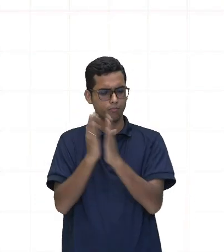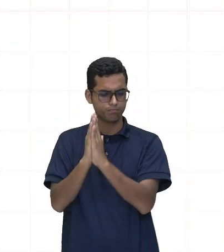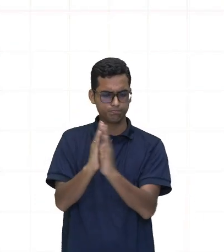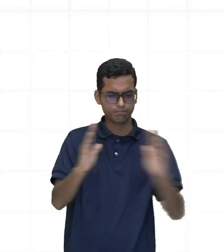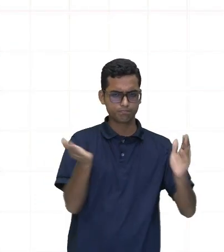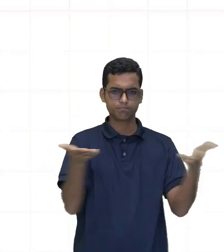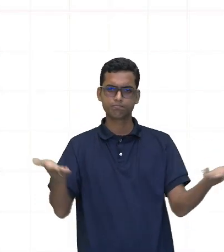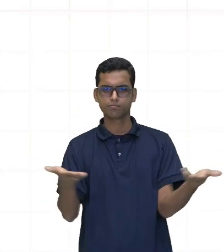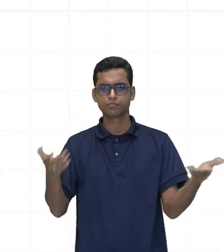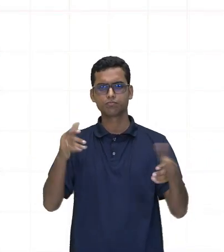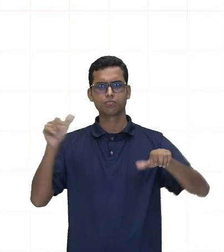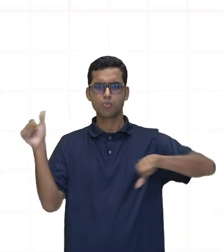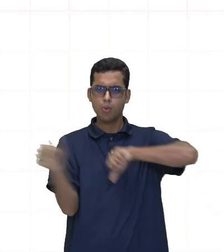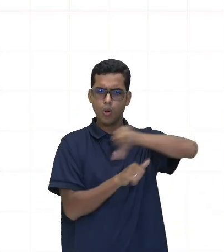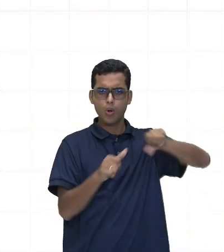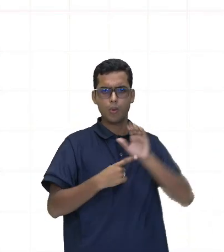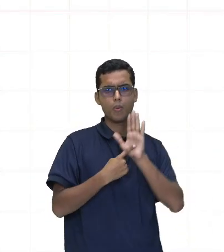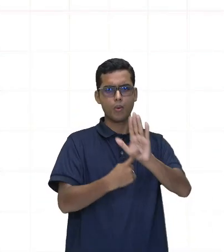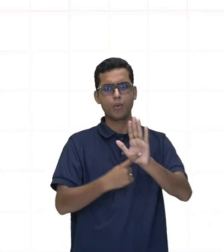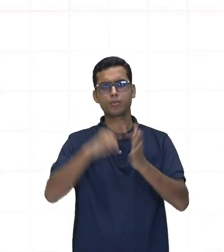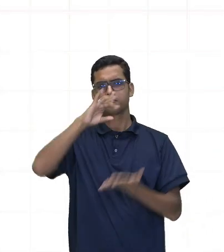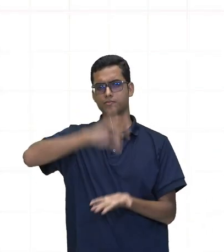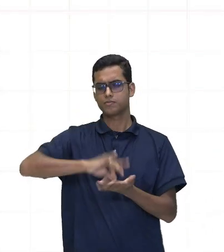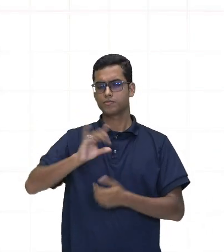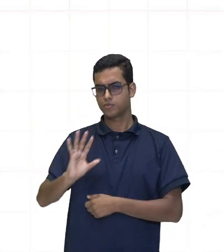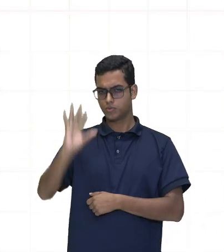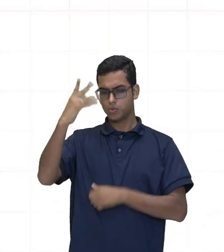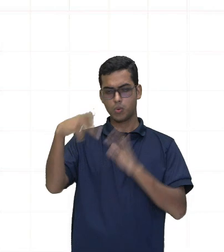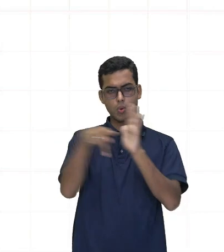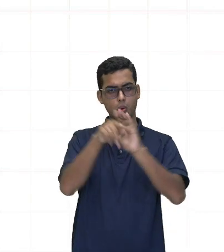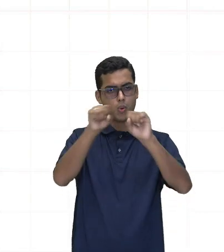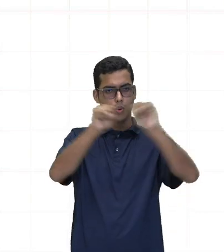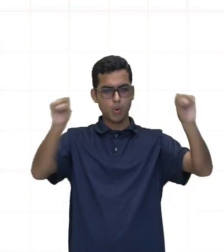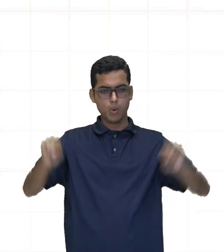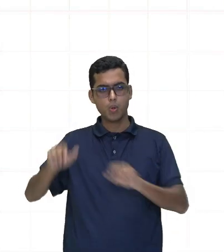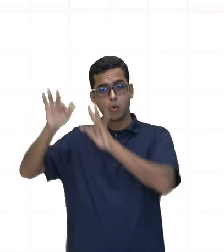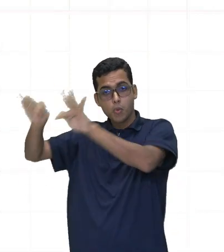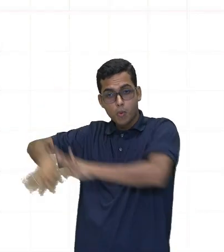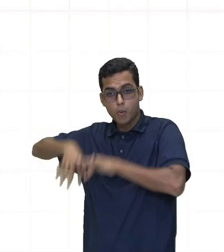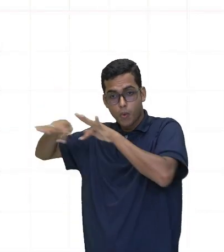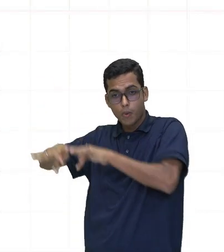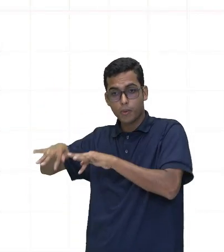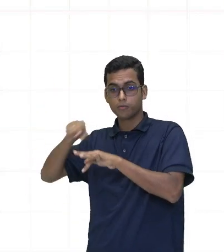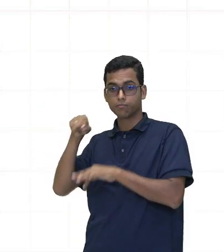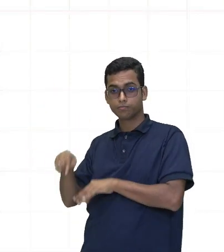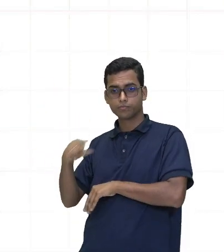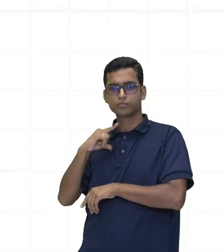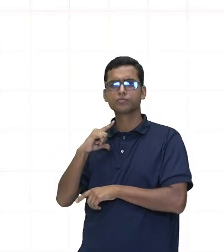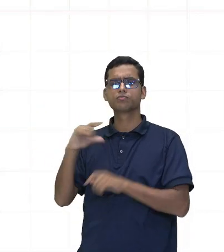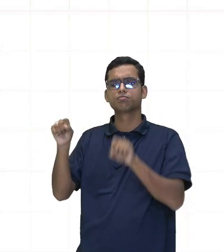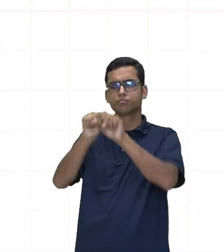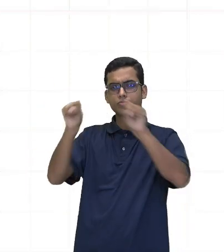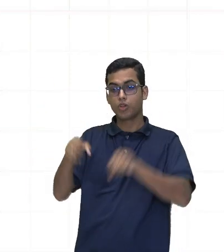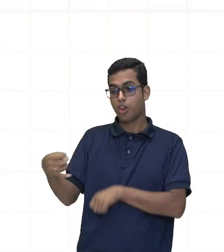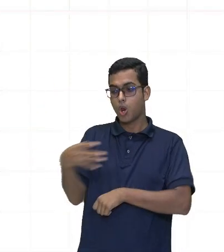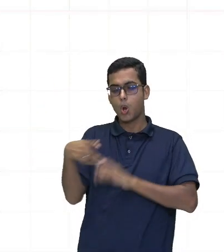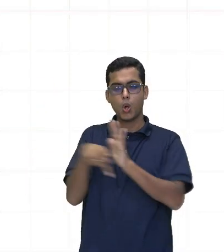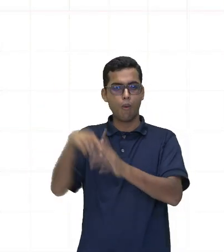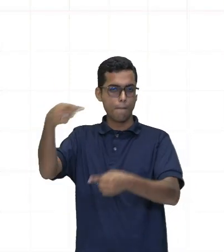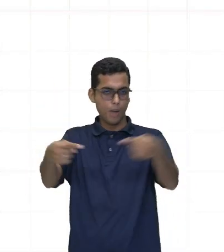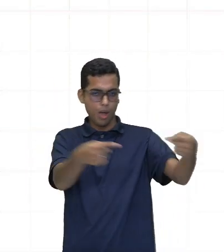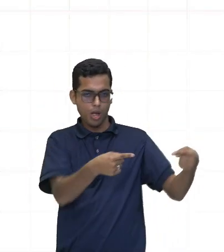da burguesia ter ascendido economicamente, ela não possuía privilégios e nem